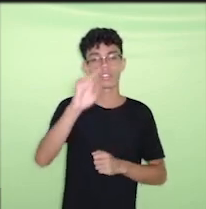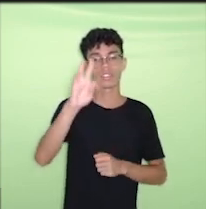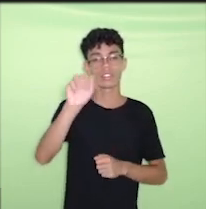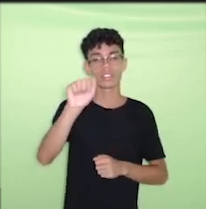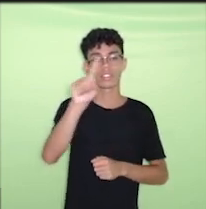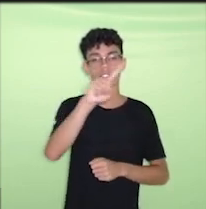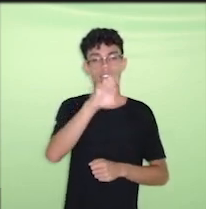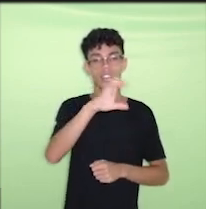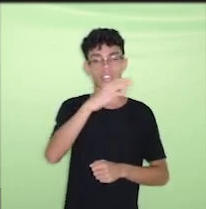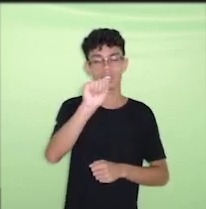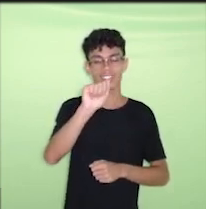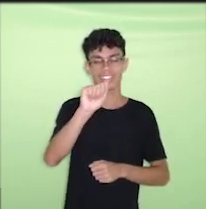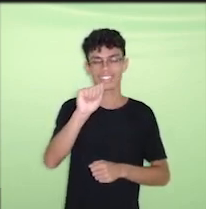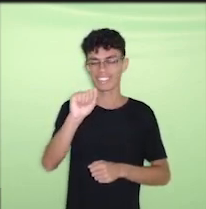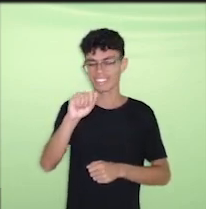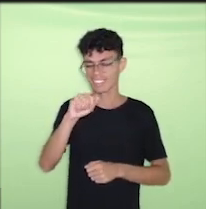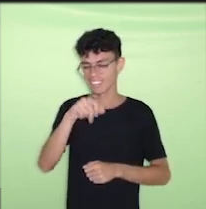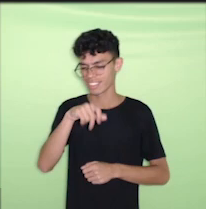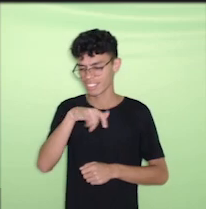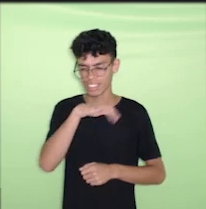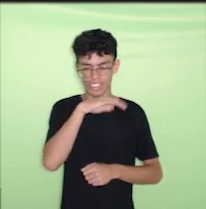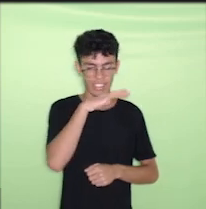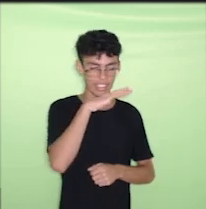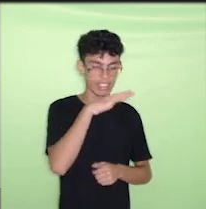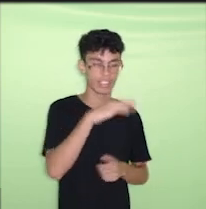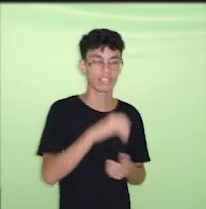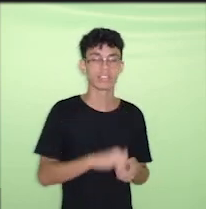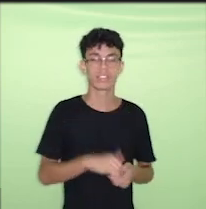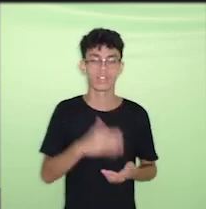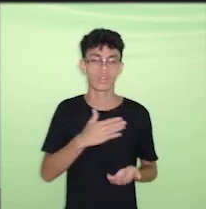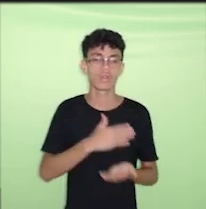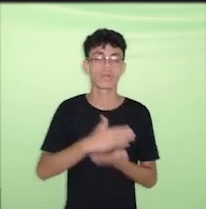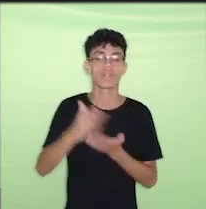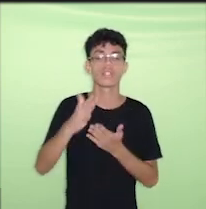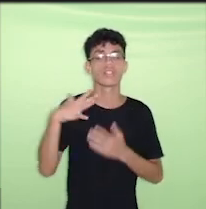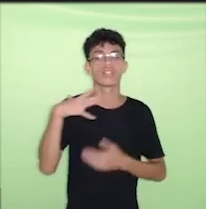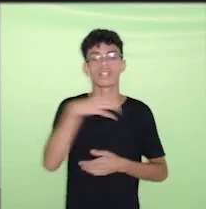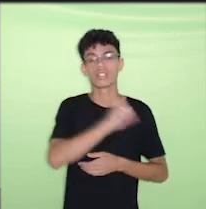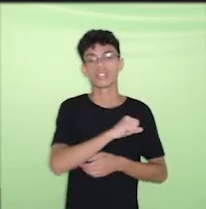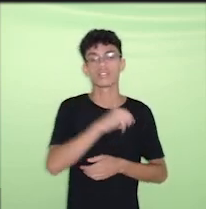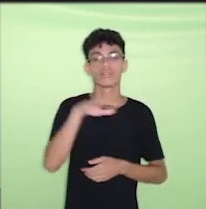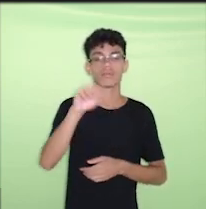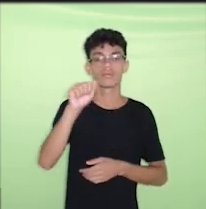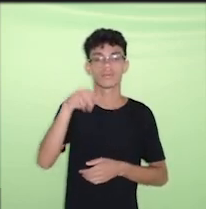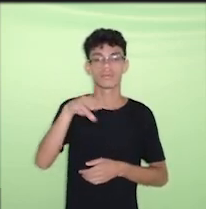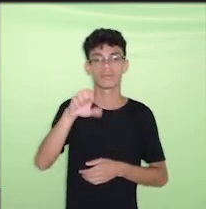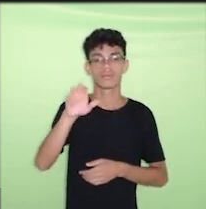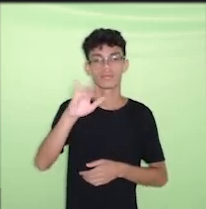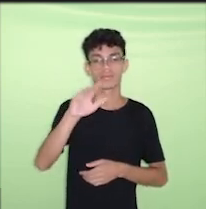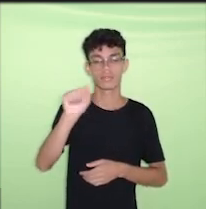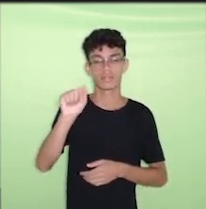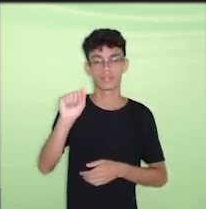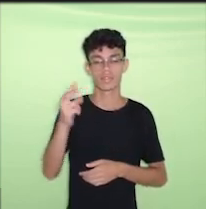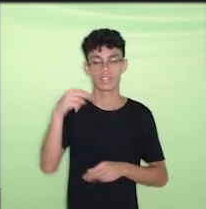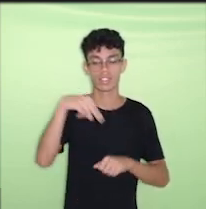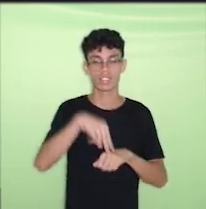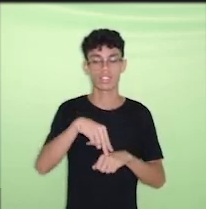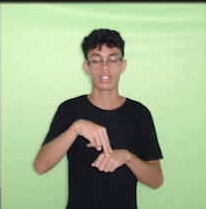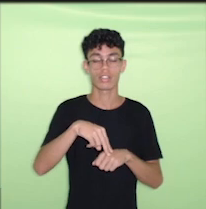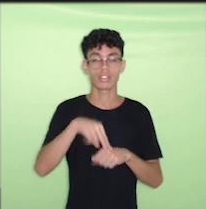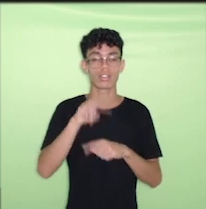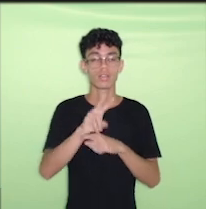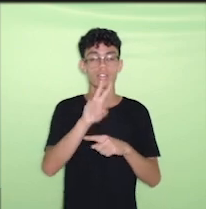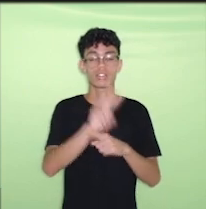em péssimo estado. Então comece, rápido. A América, daqui por diante você tomará conta